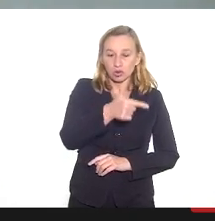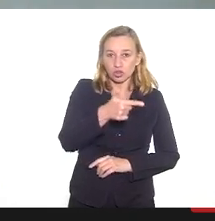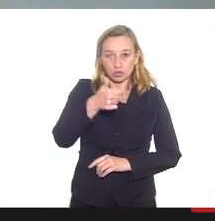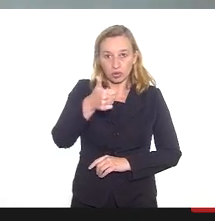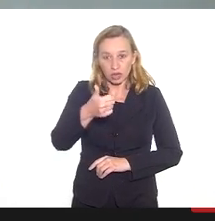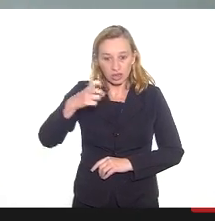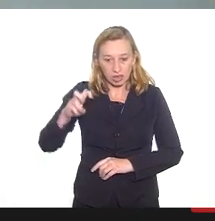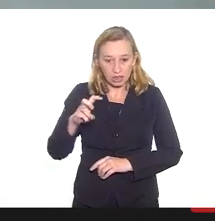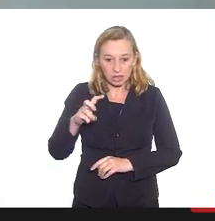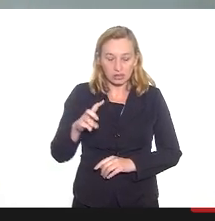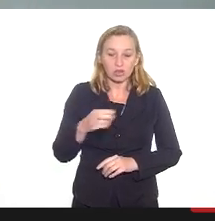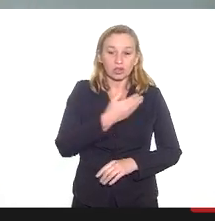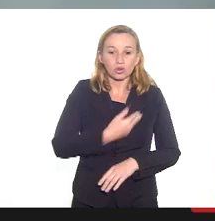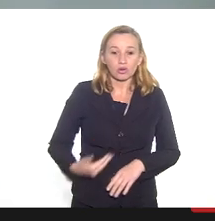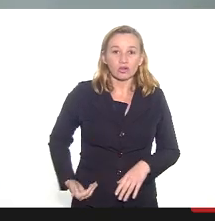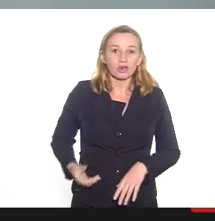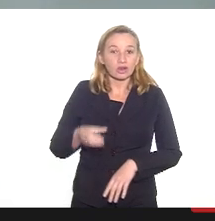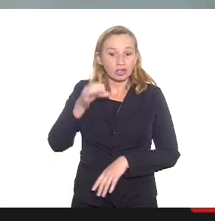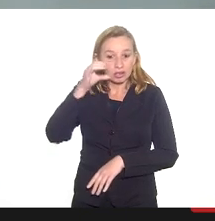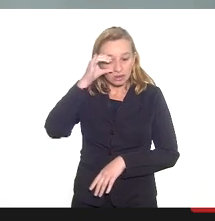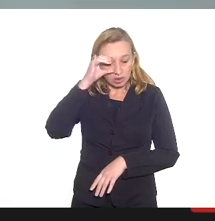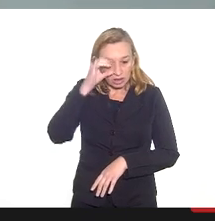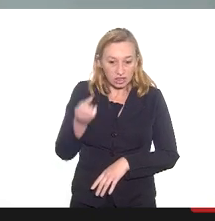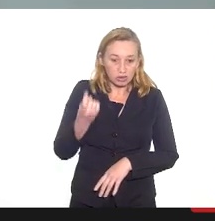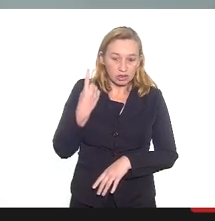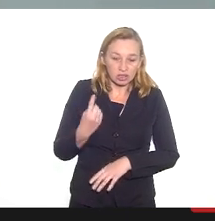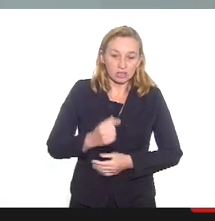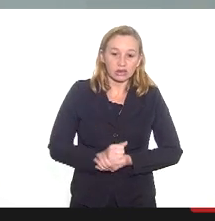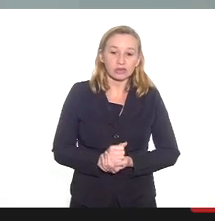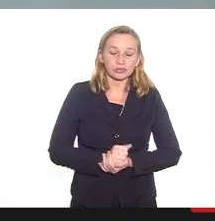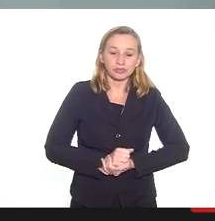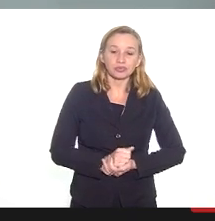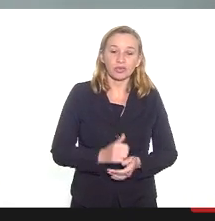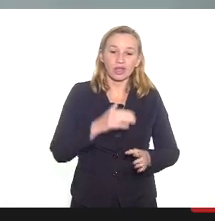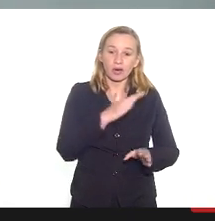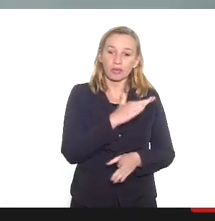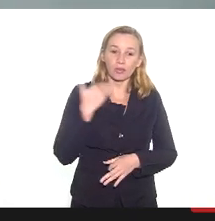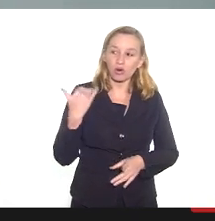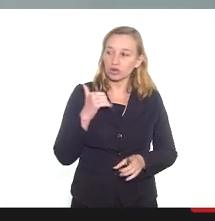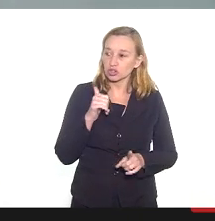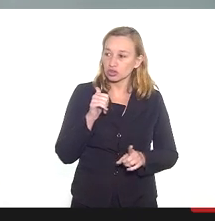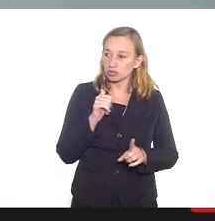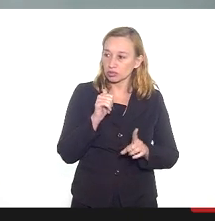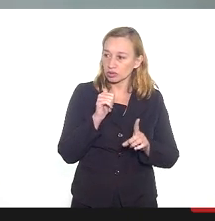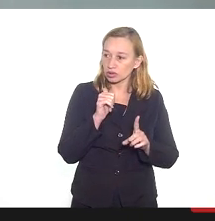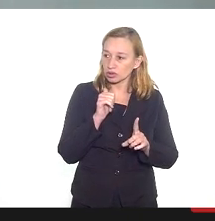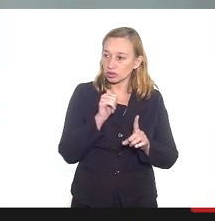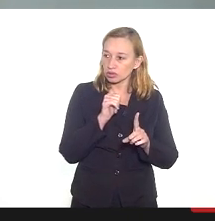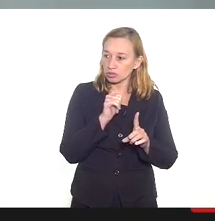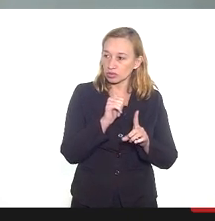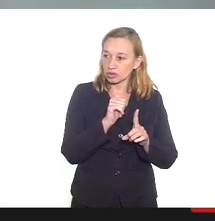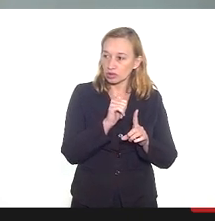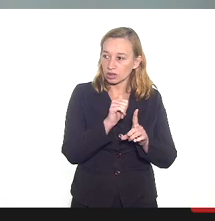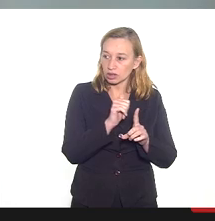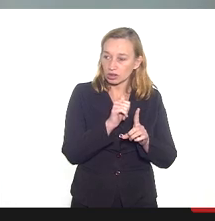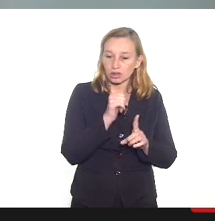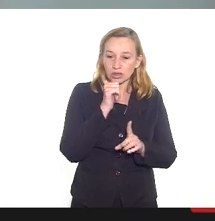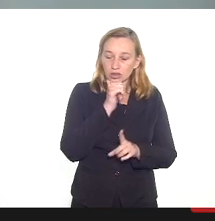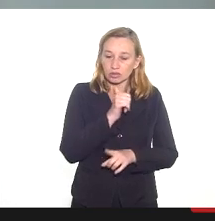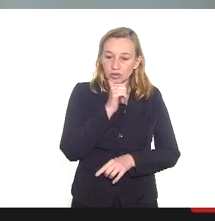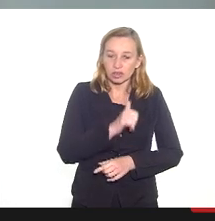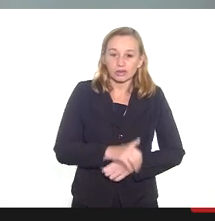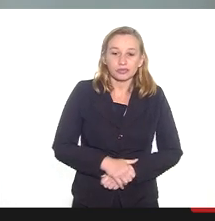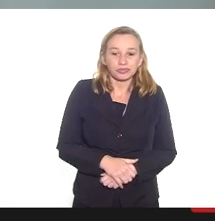da presidenta Dilma, o assassinato de mulheres apenas por serem mulheres cresce diariamente no